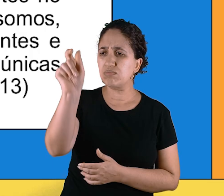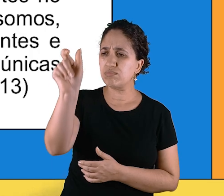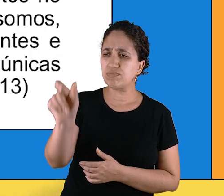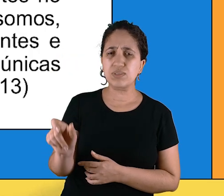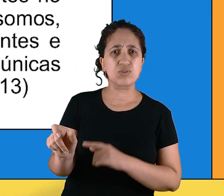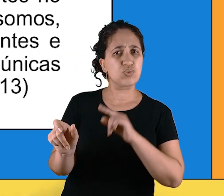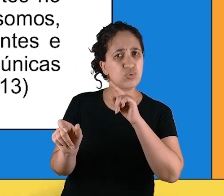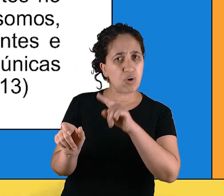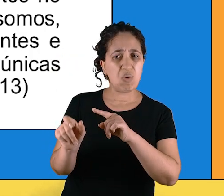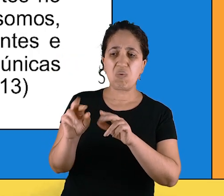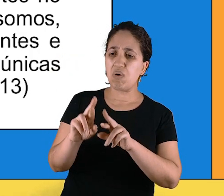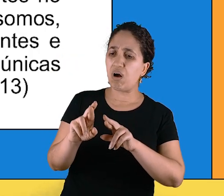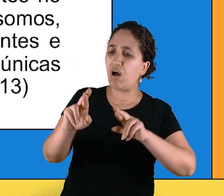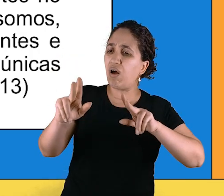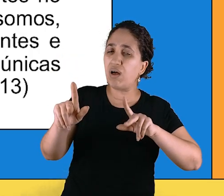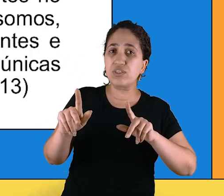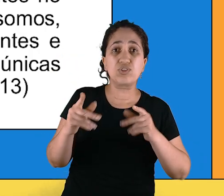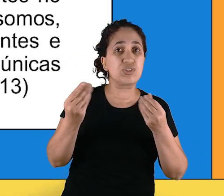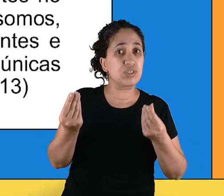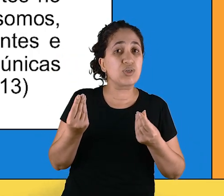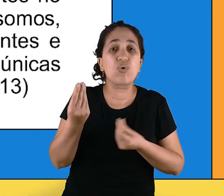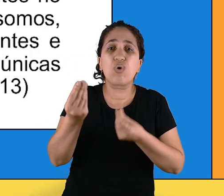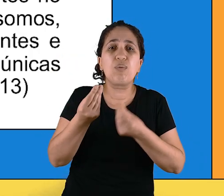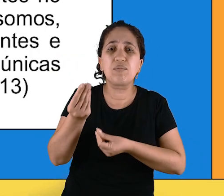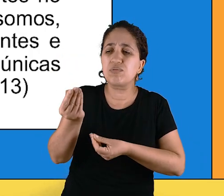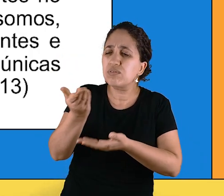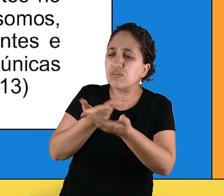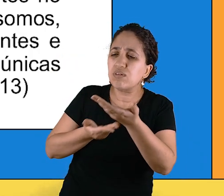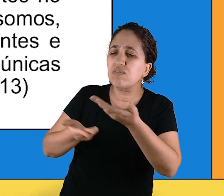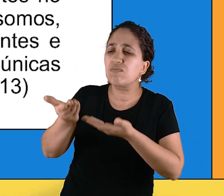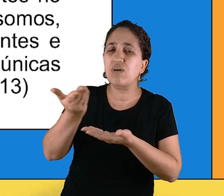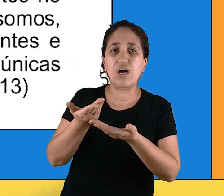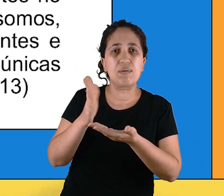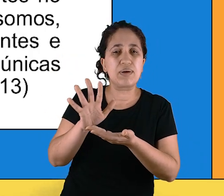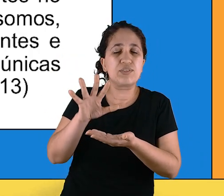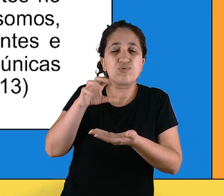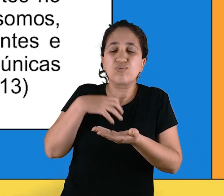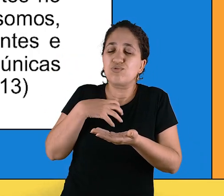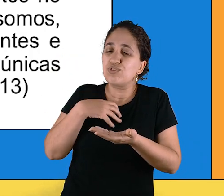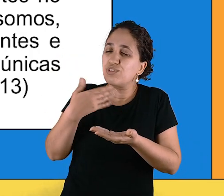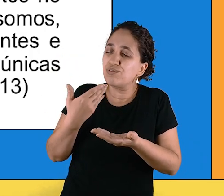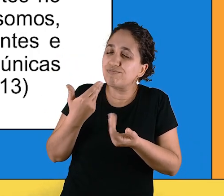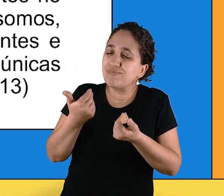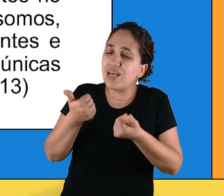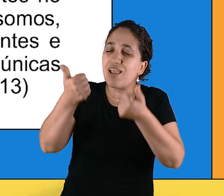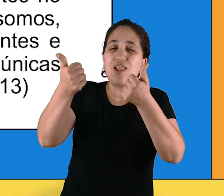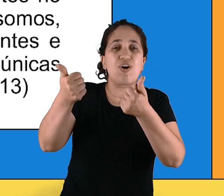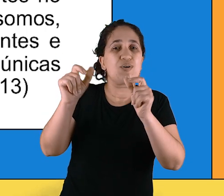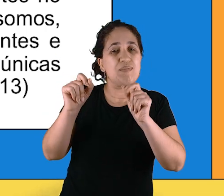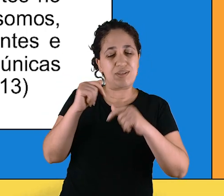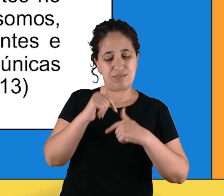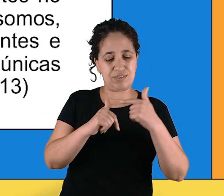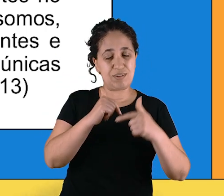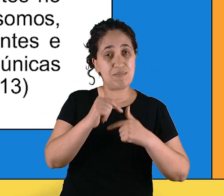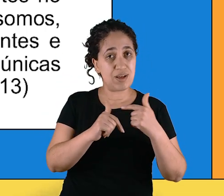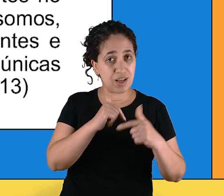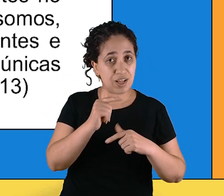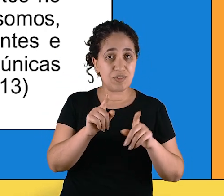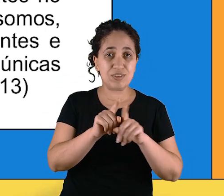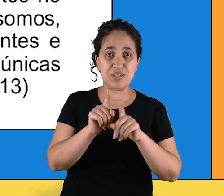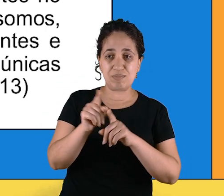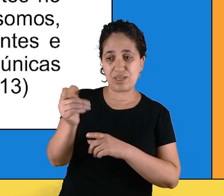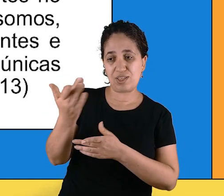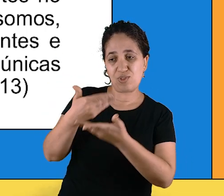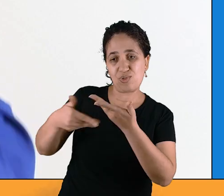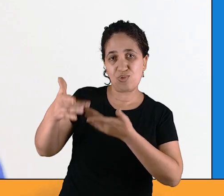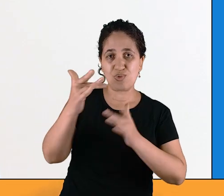uma pessoa que tem as suas diferenças e como a gente vai lidar com isso de forma enriquecedora para o nosso trabalho, né, e